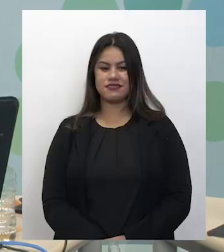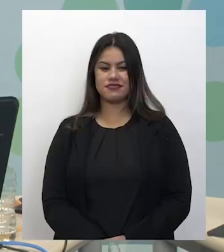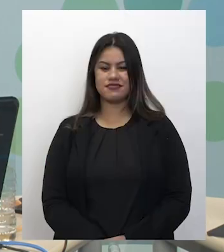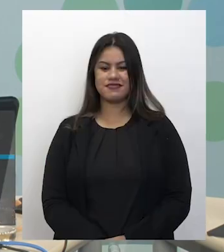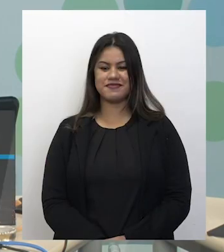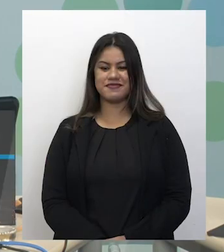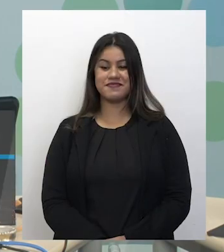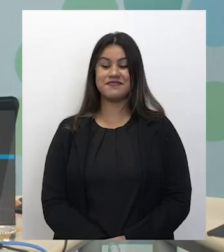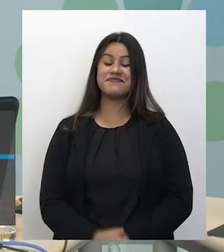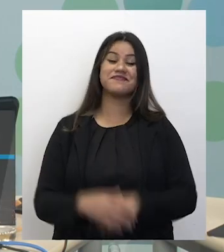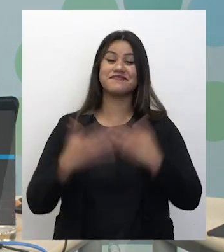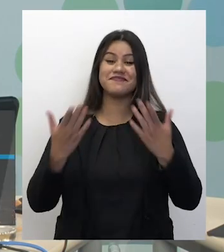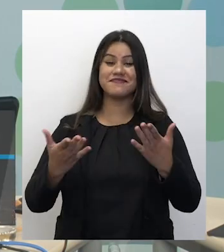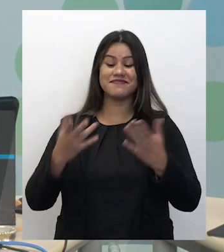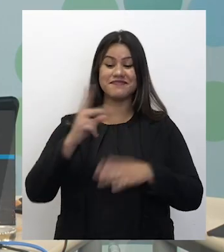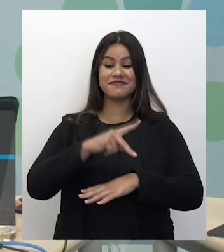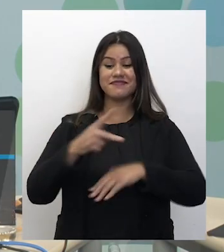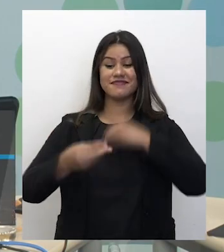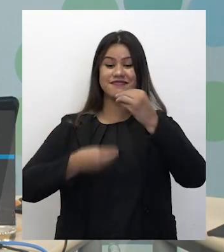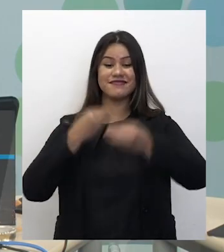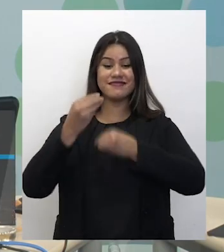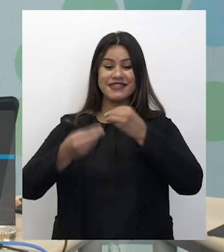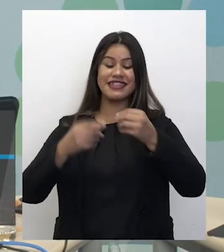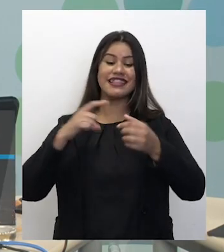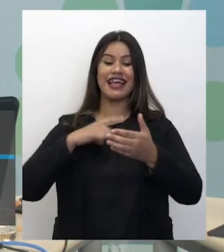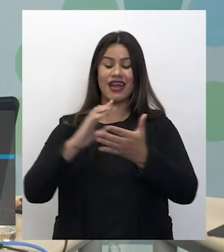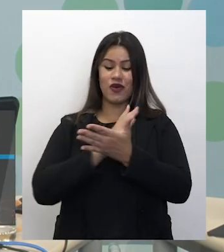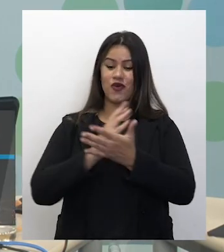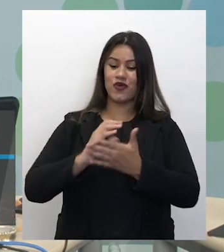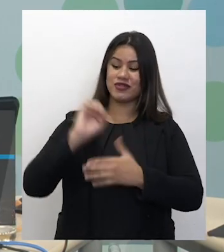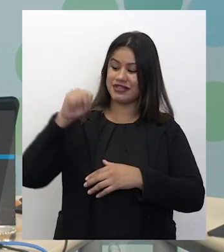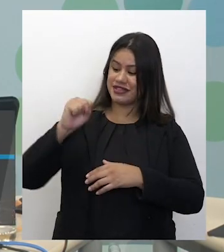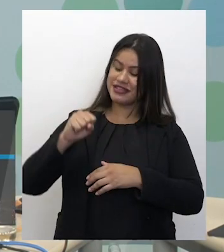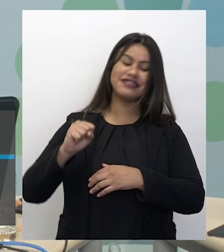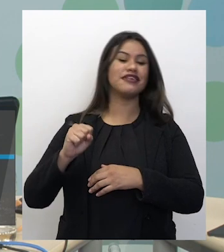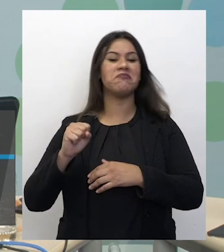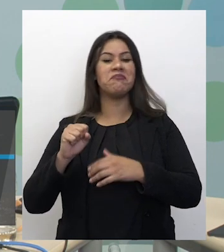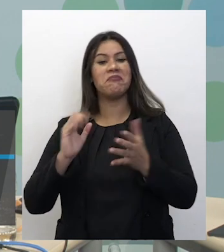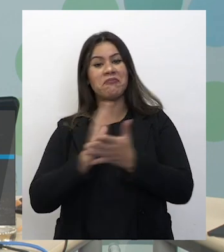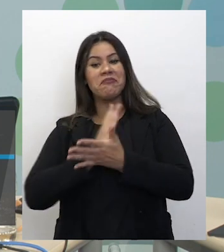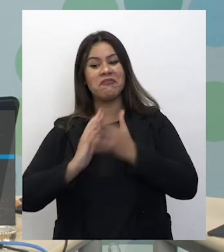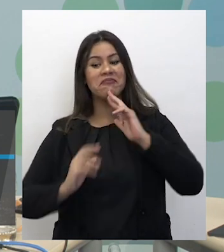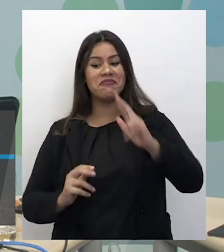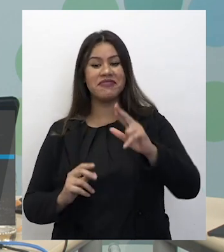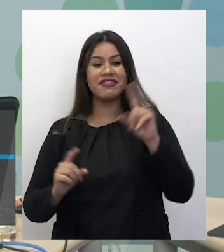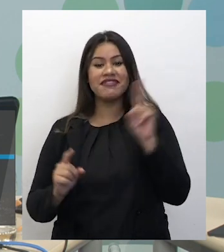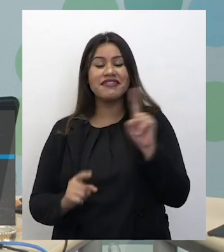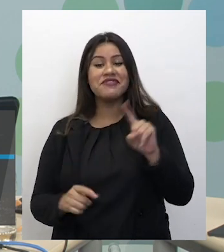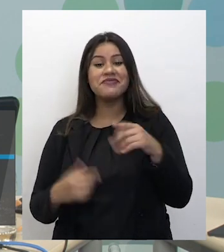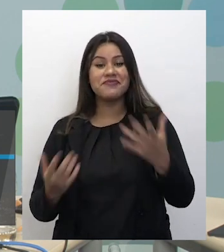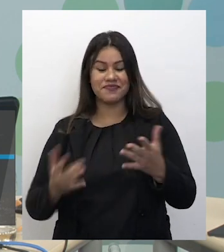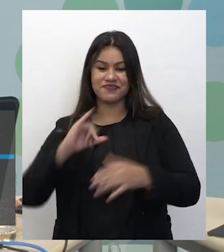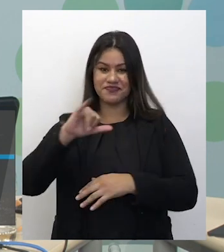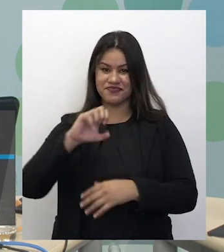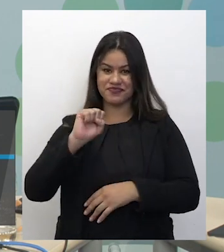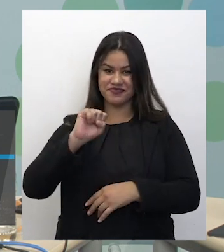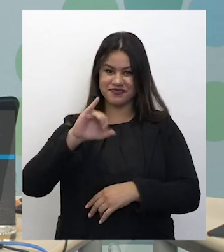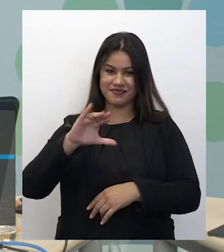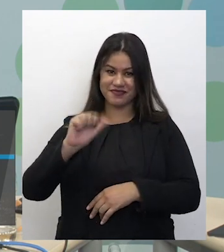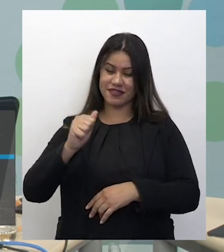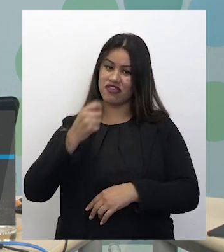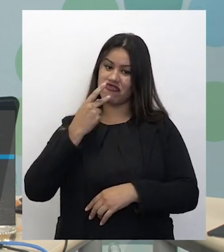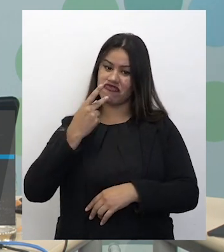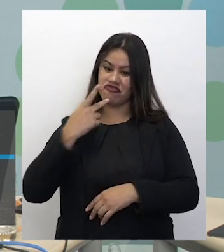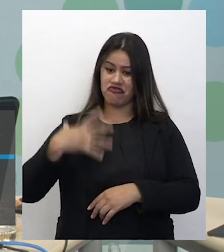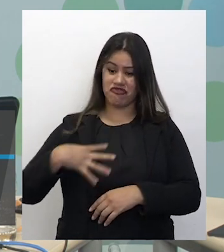E, professor, e agora como é que ficou aqui? Ó, tem gente que colocou sim, tem gente que colocou não. A começar lá, a Jéssica colocou criança não é